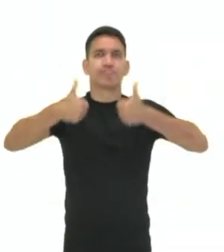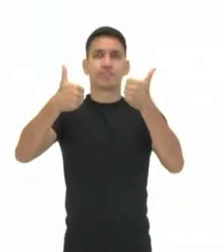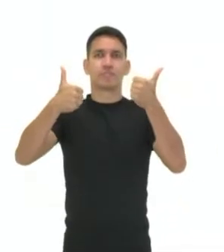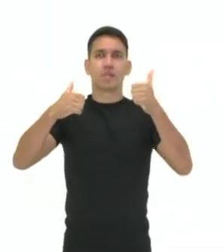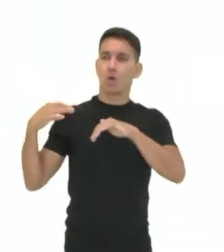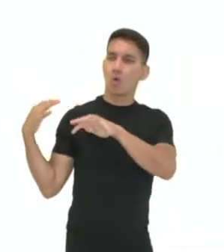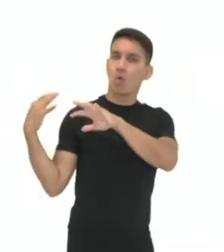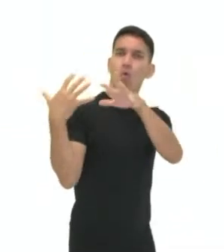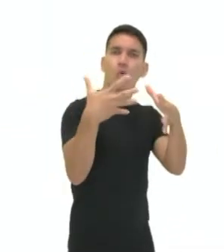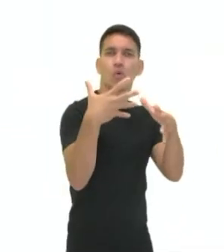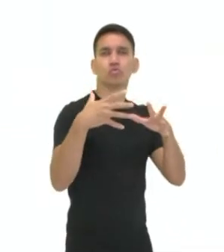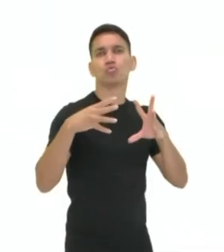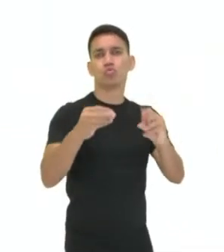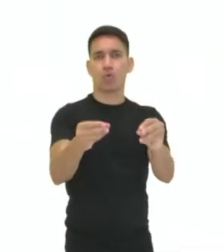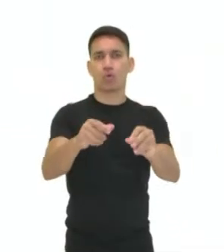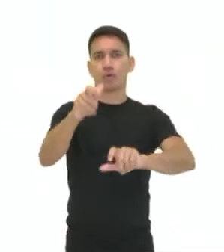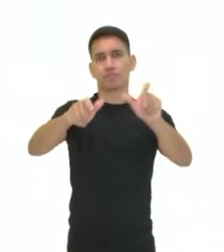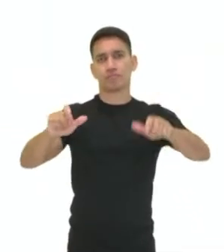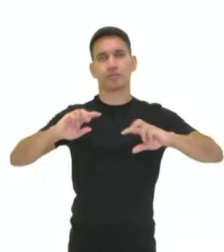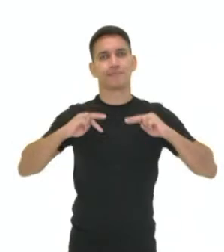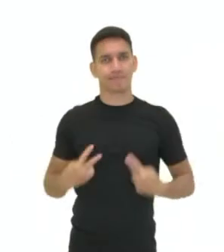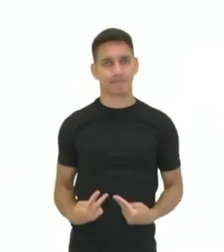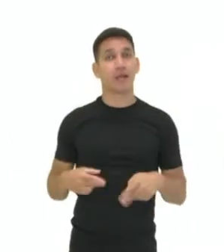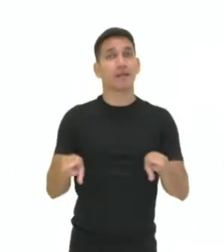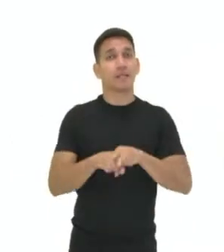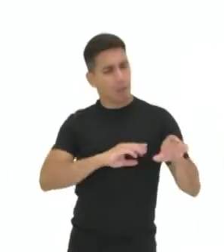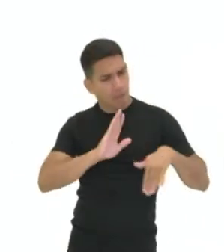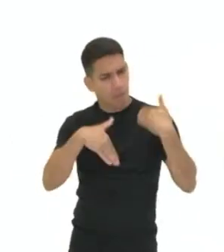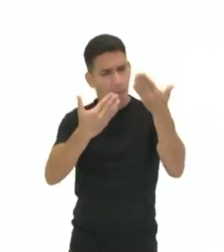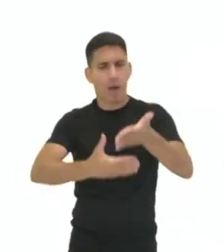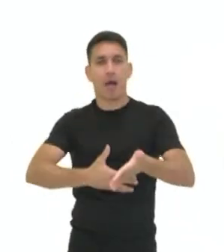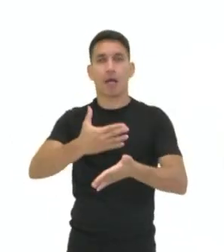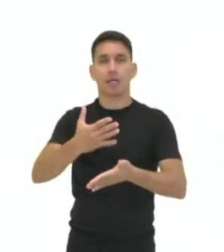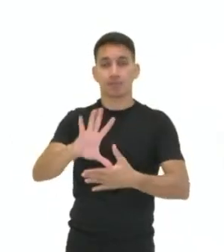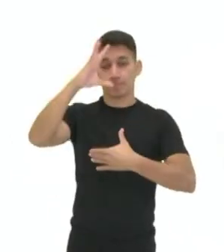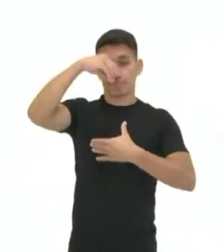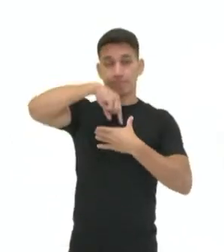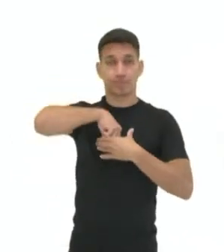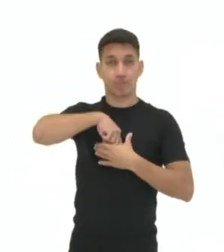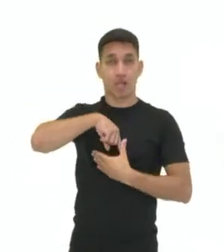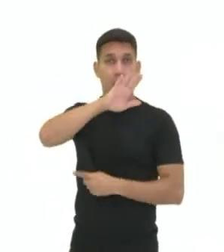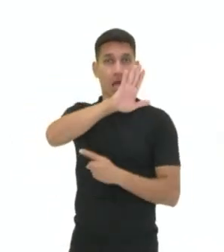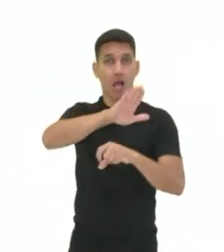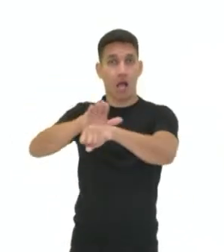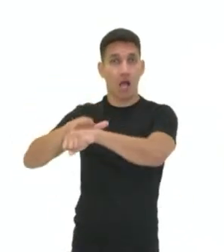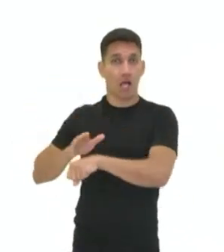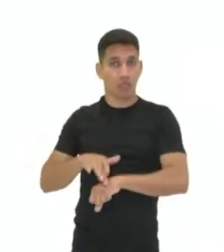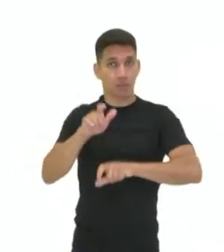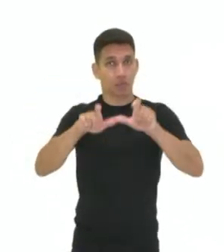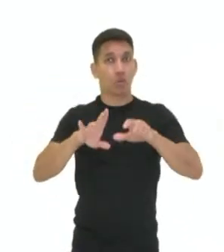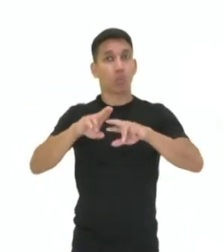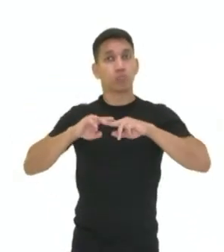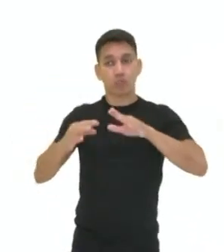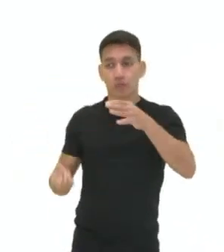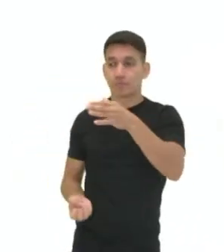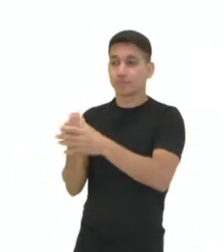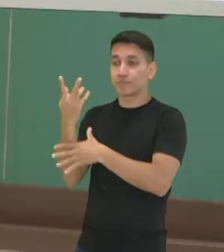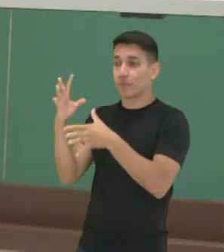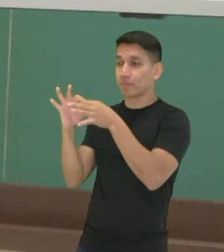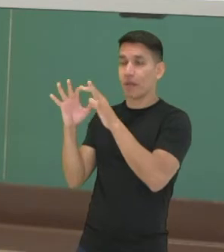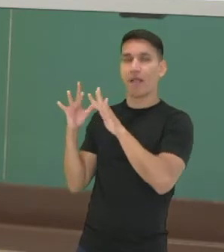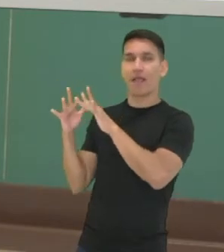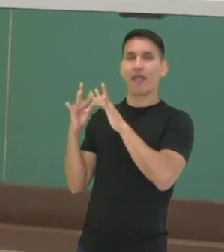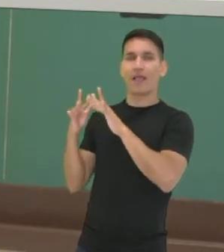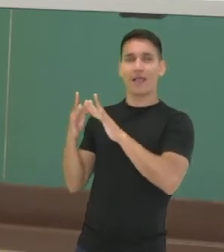universal da humanidade e o desenvolvimento espiritual do ser humano. E, como eu disse, possui uma origem ligada ao Egito.